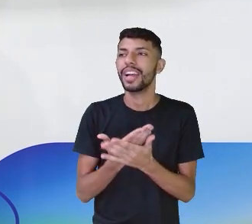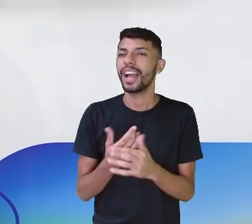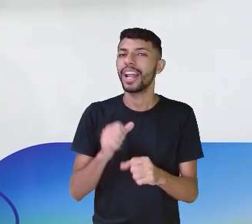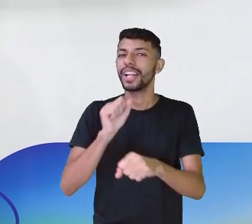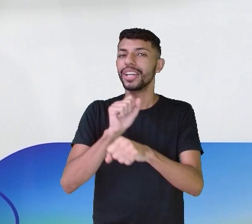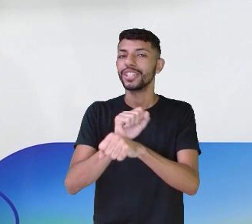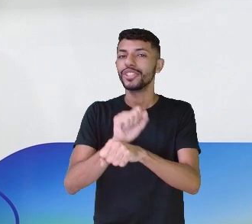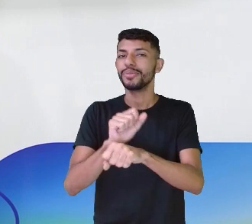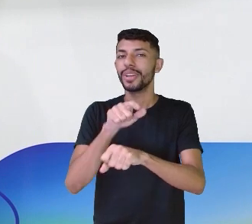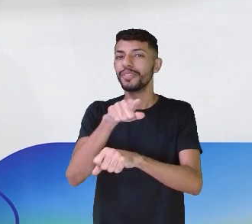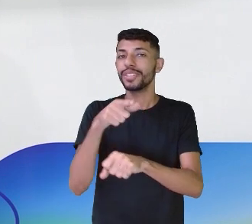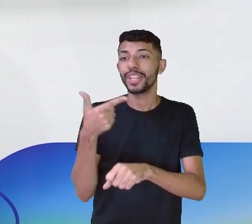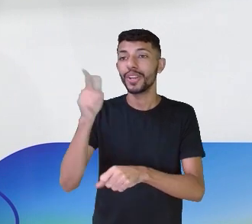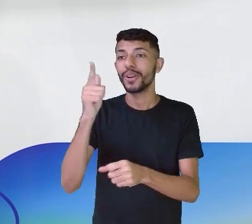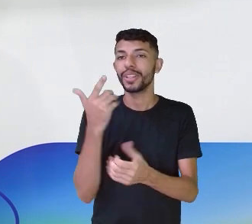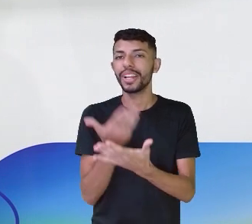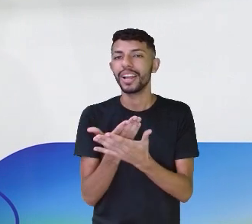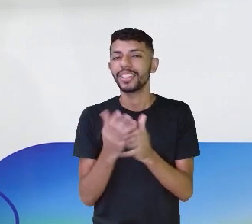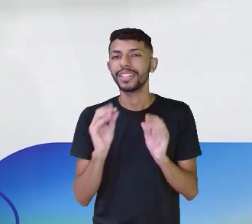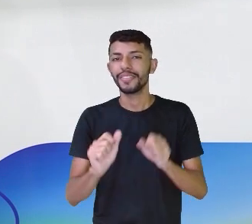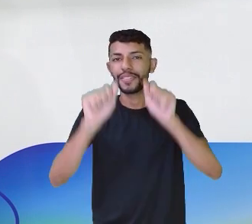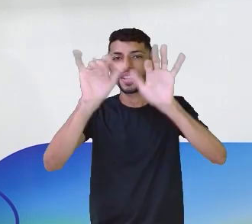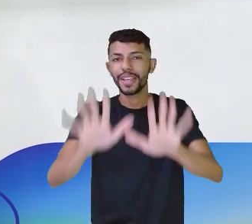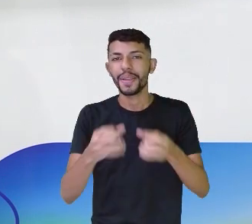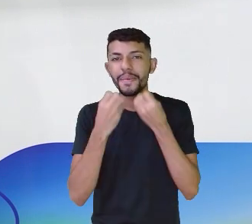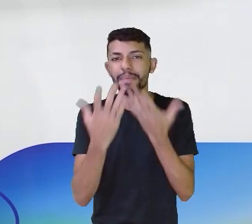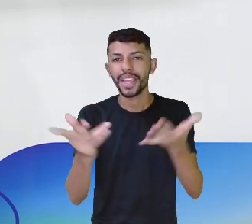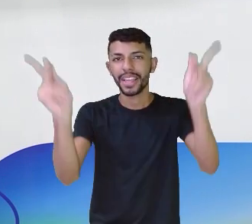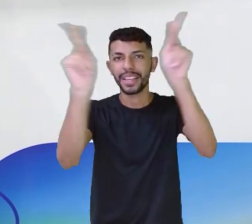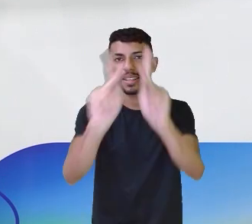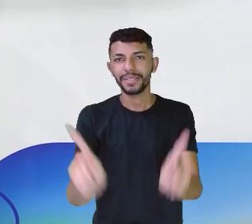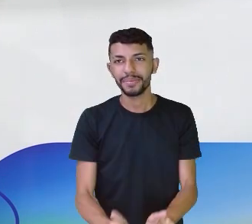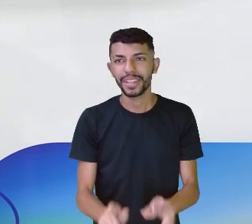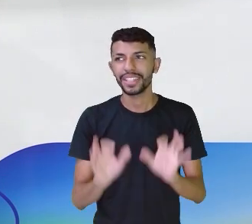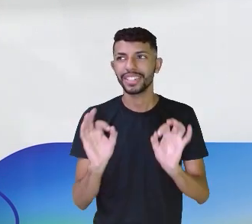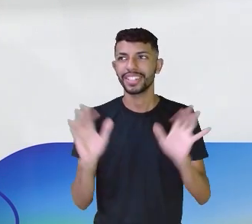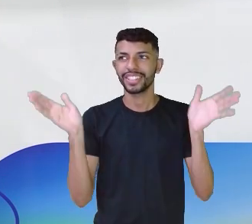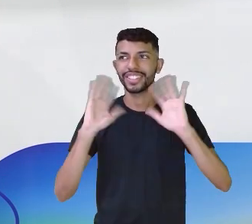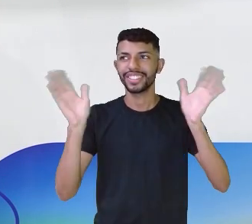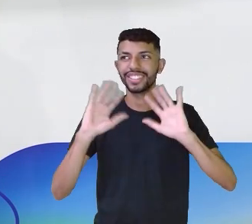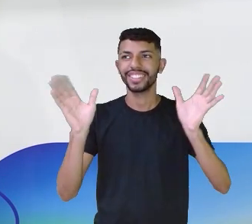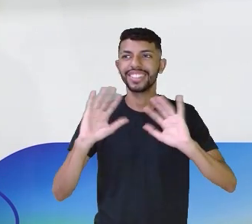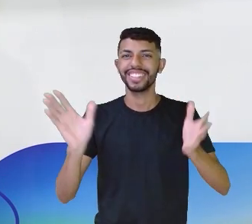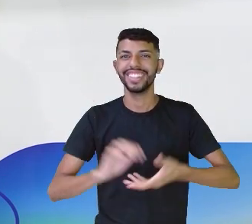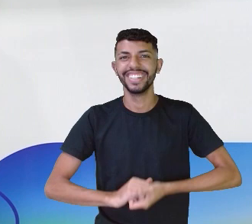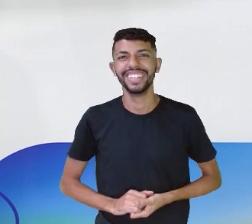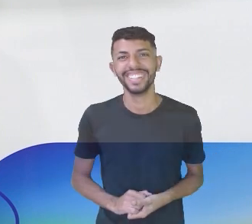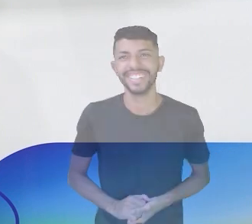aguardo numa próxima oportunidade. Fiquem bem, fiquem em paz. Tchau, tchau.